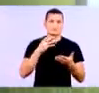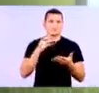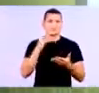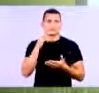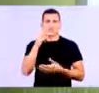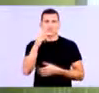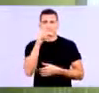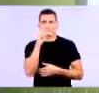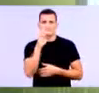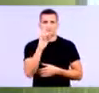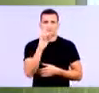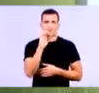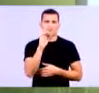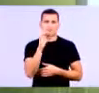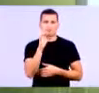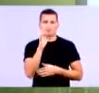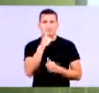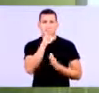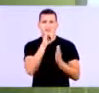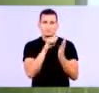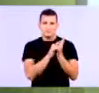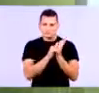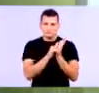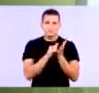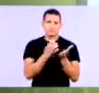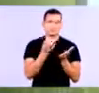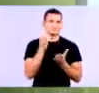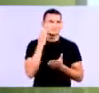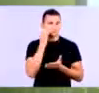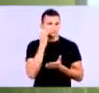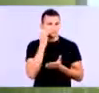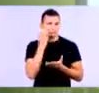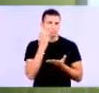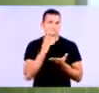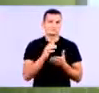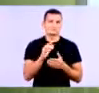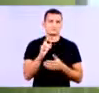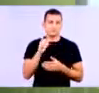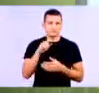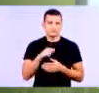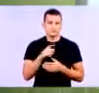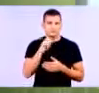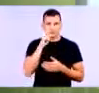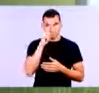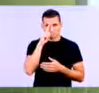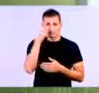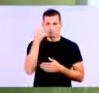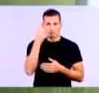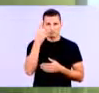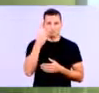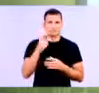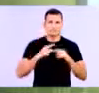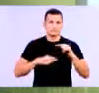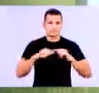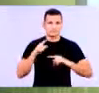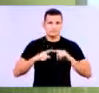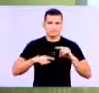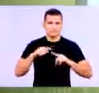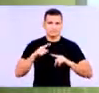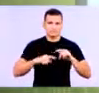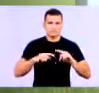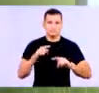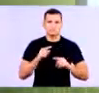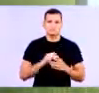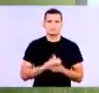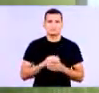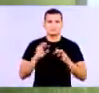PDF para que eles baixem nos seus smartphones, certo? Então, o ideal seria esse tipo de material, que